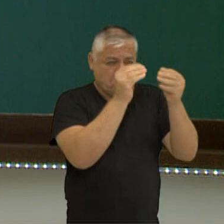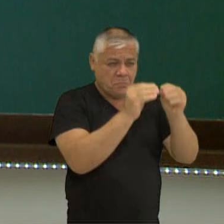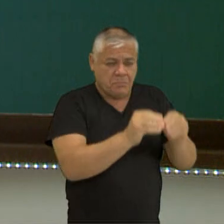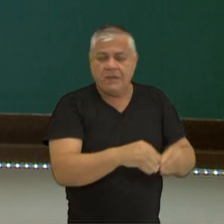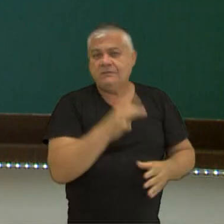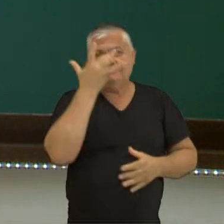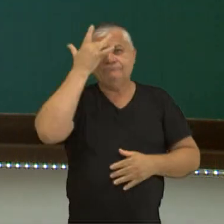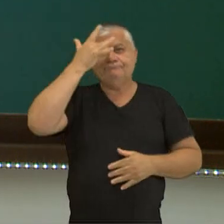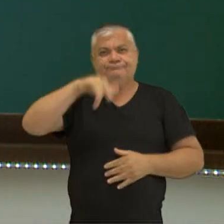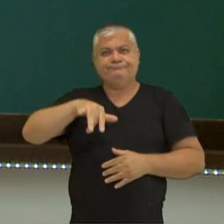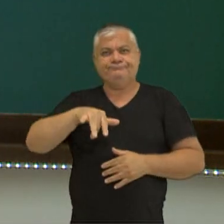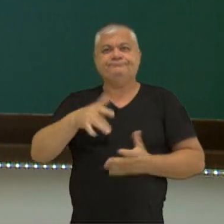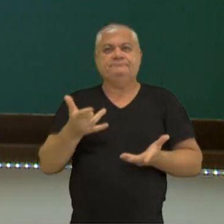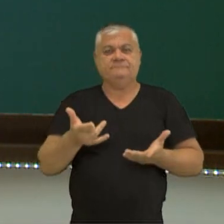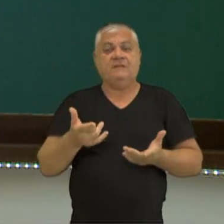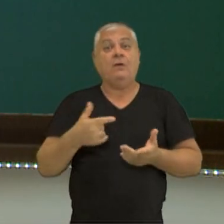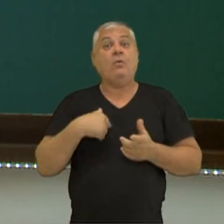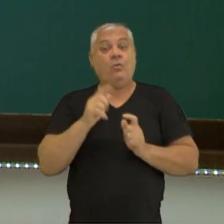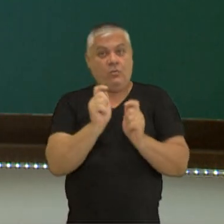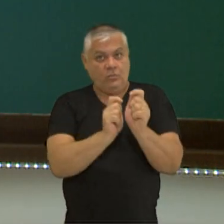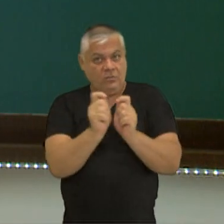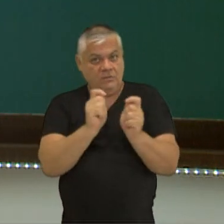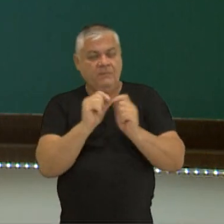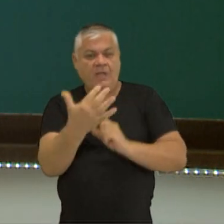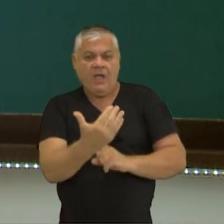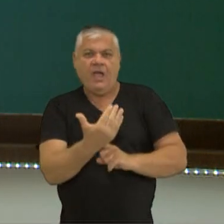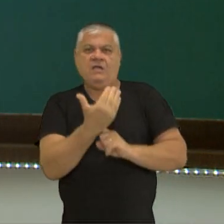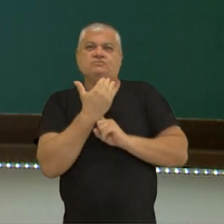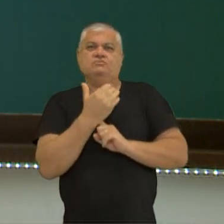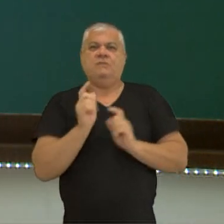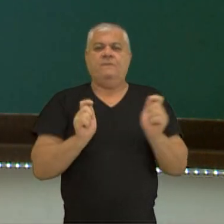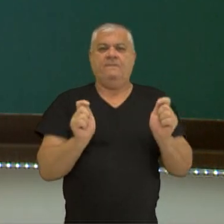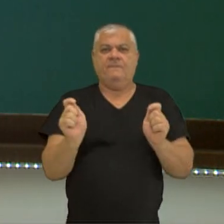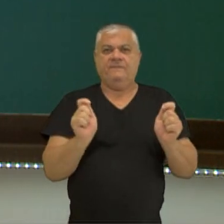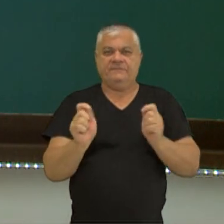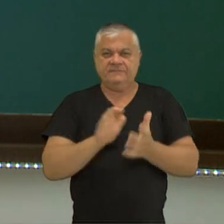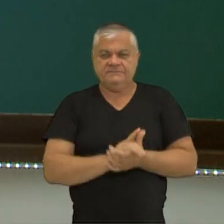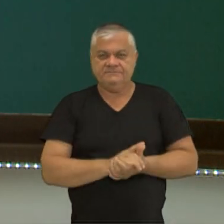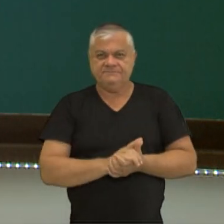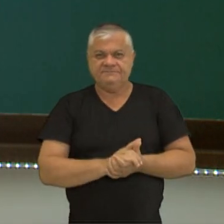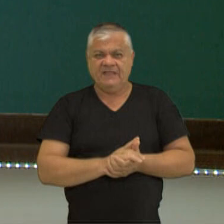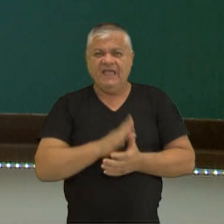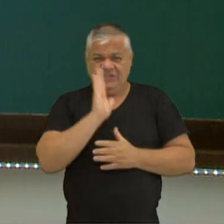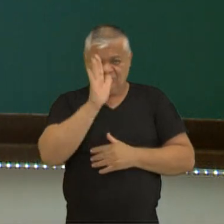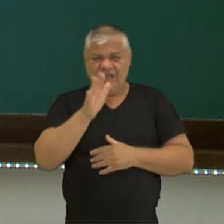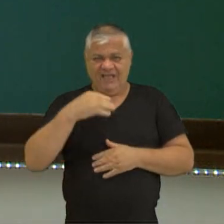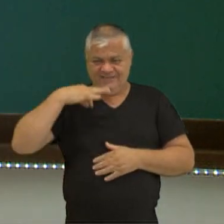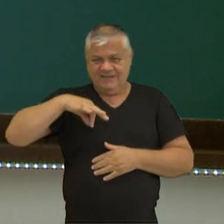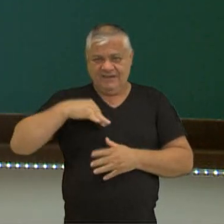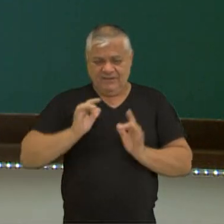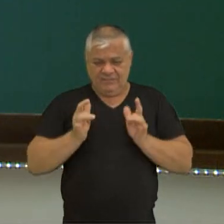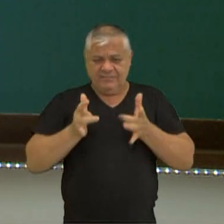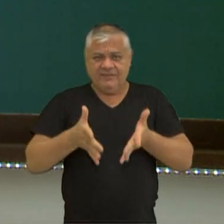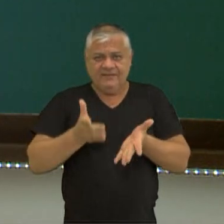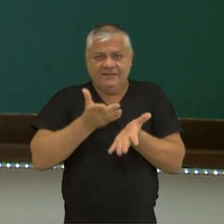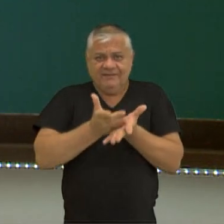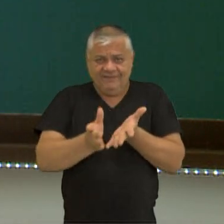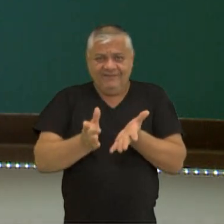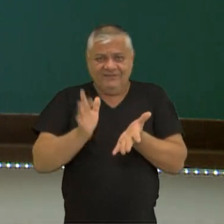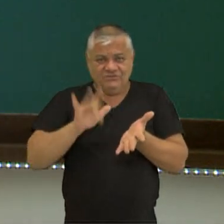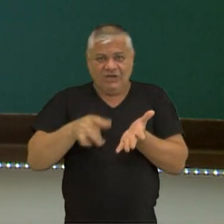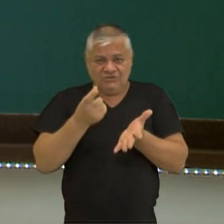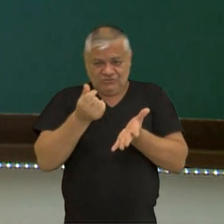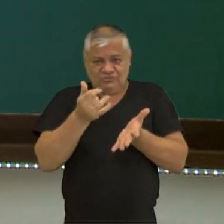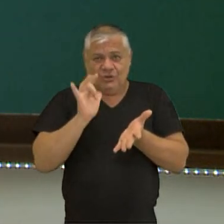dia. Então, o orçamento permite que a gente possa fazer isso. Você já teve excedente no final do mês? Acredito que todo mundo já teve,